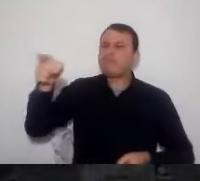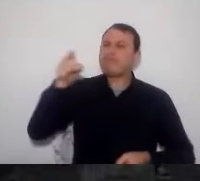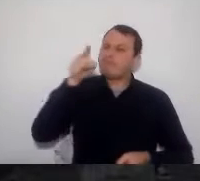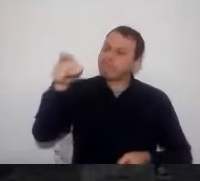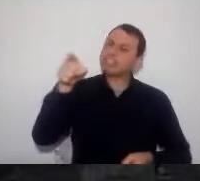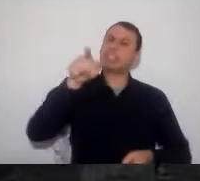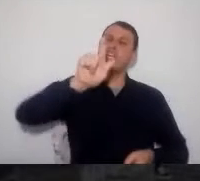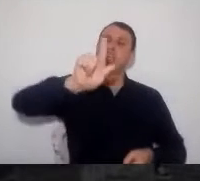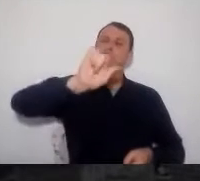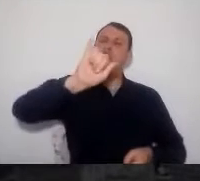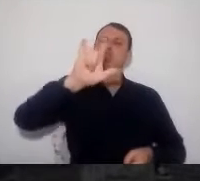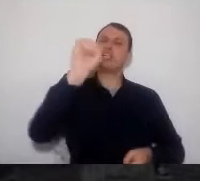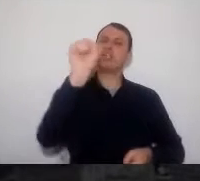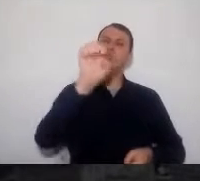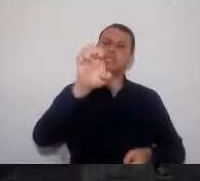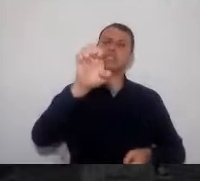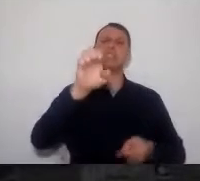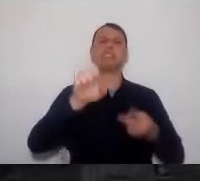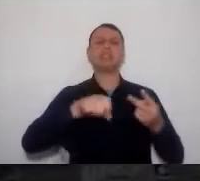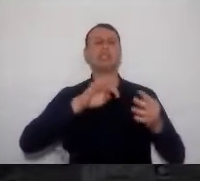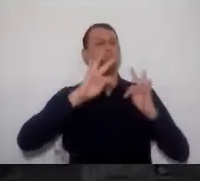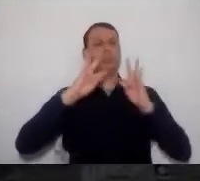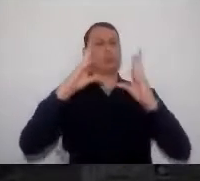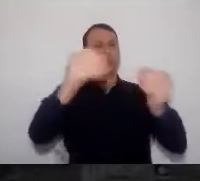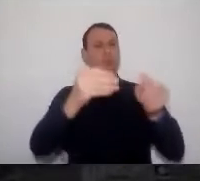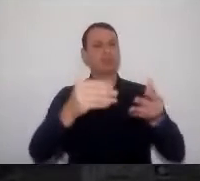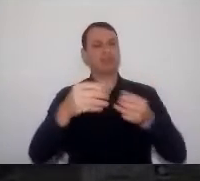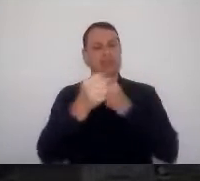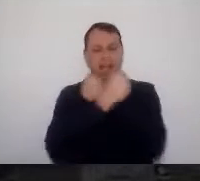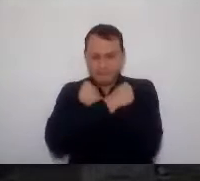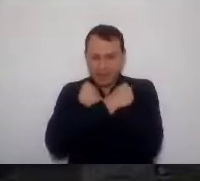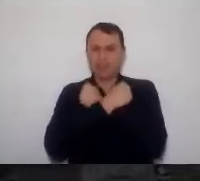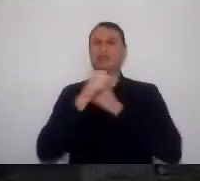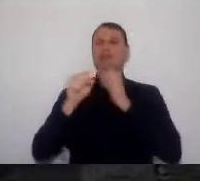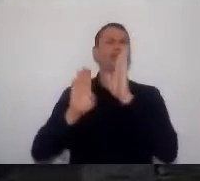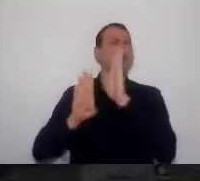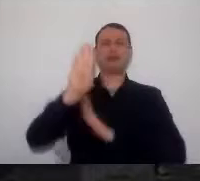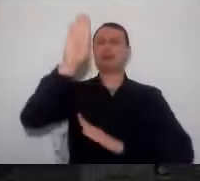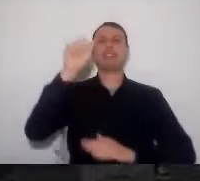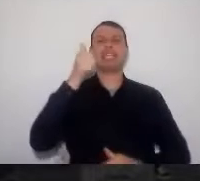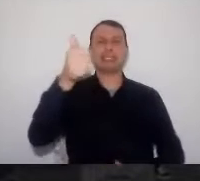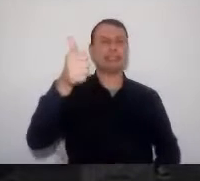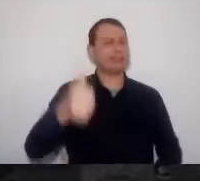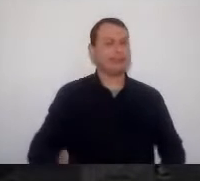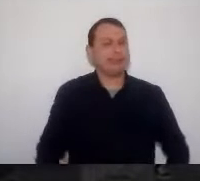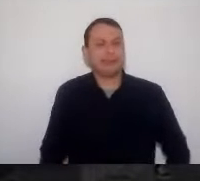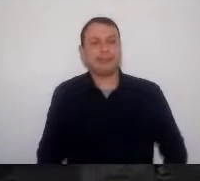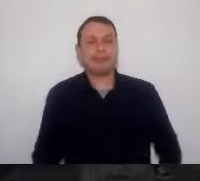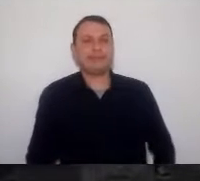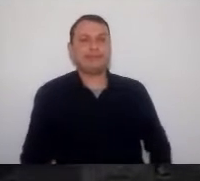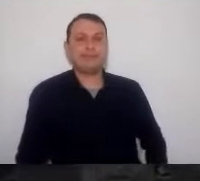todos. Um abração para vocês e sucesso. Claro, Ribeirão. Um grande abraço e boa caminhada agora em